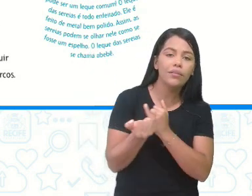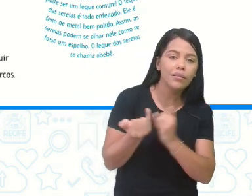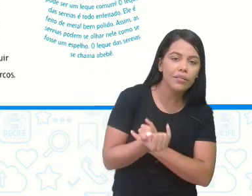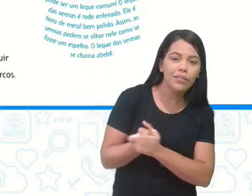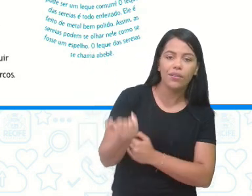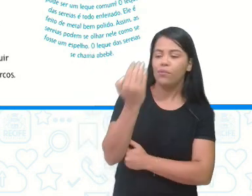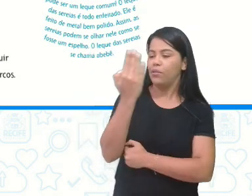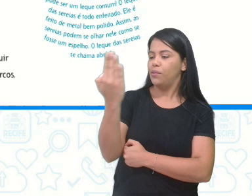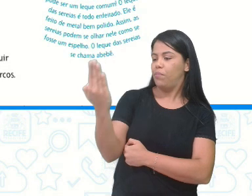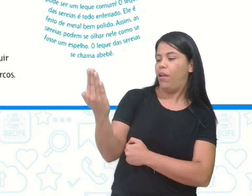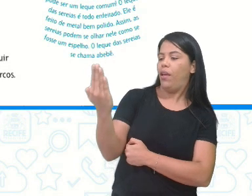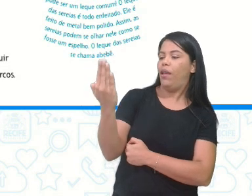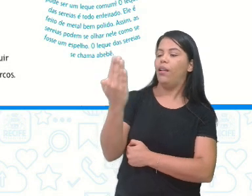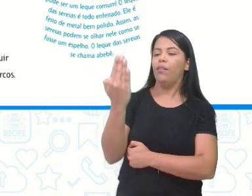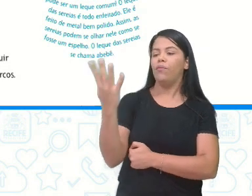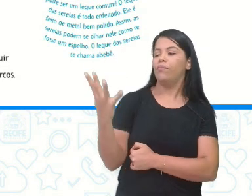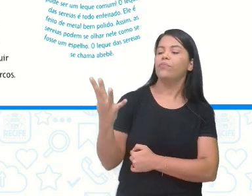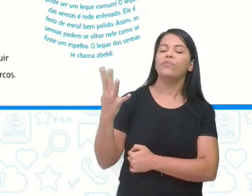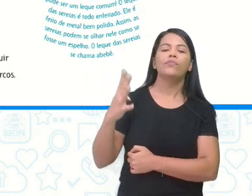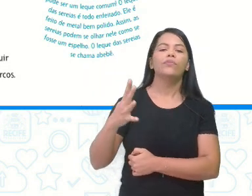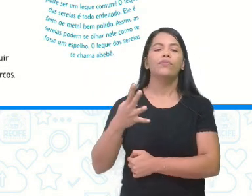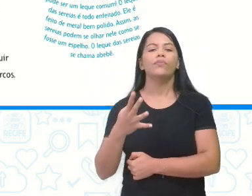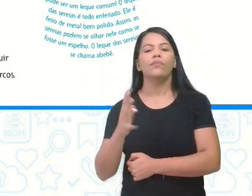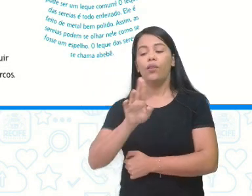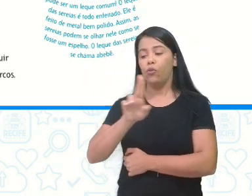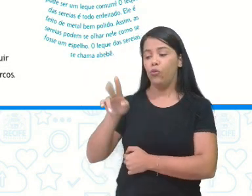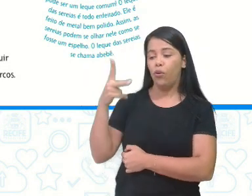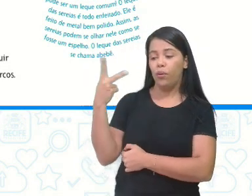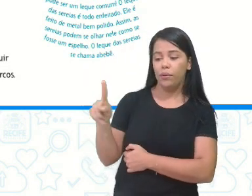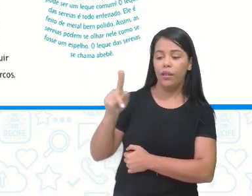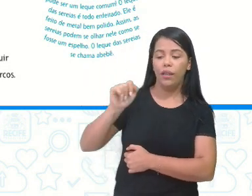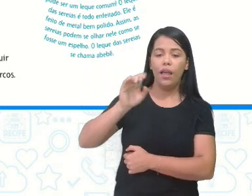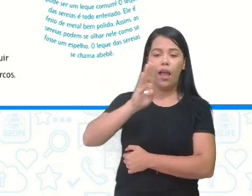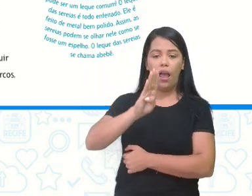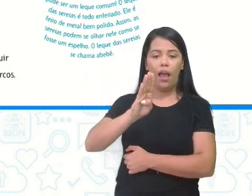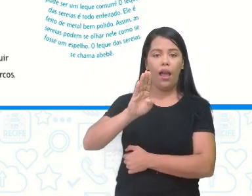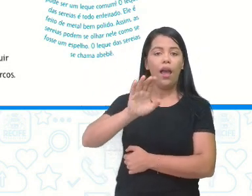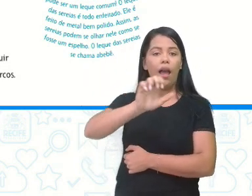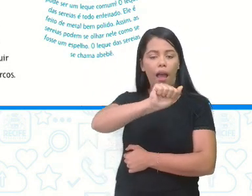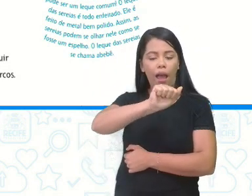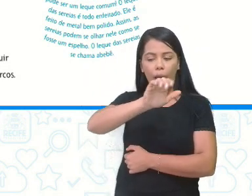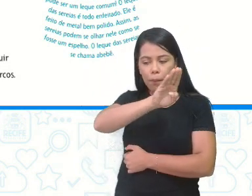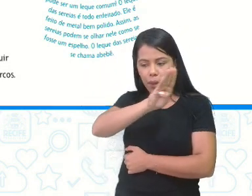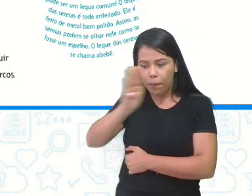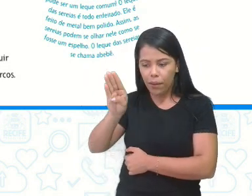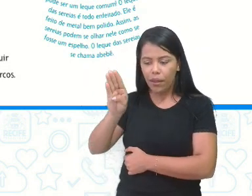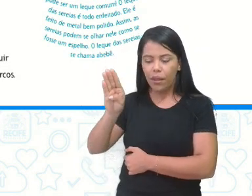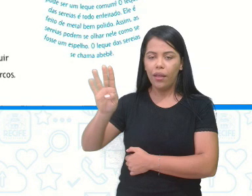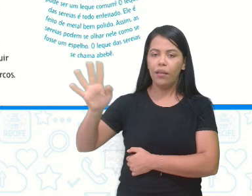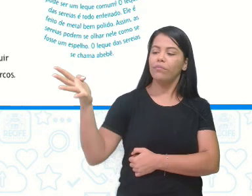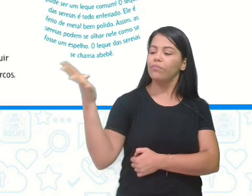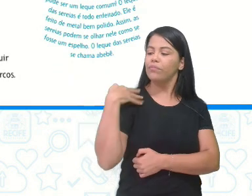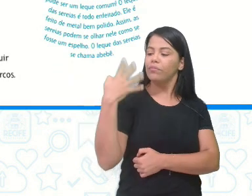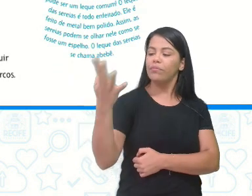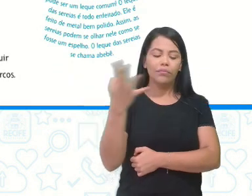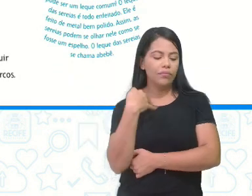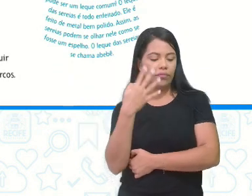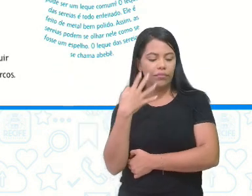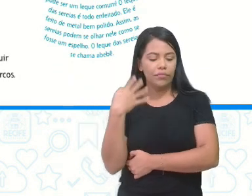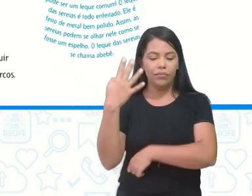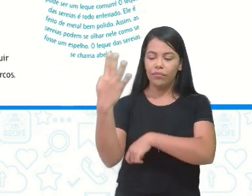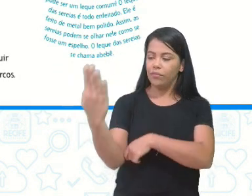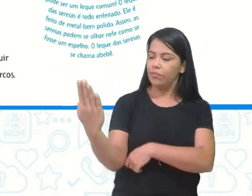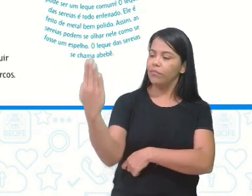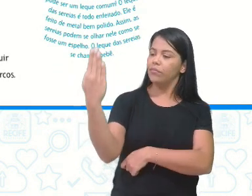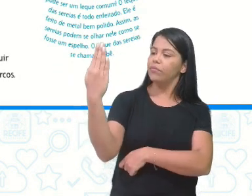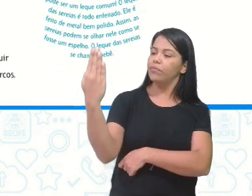O leque das sereias se chama ABB. Gente, olha só que interessante. Então, o